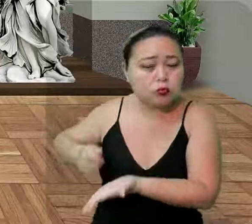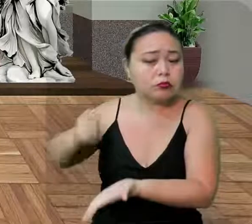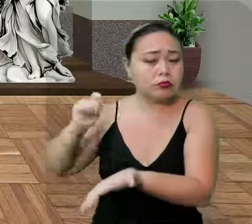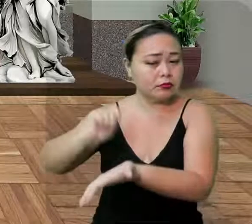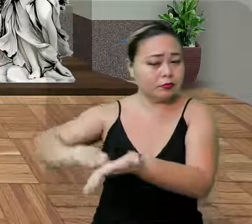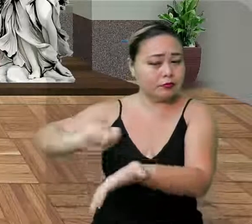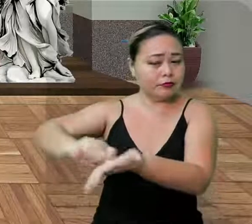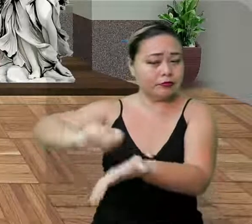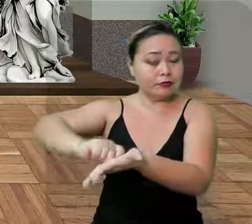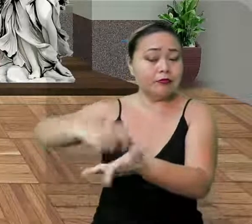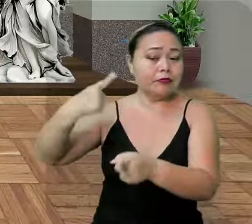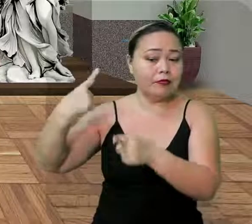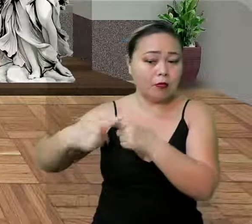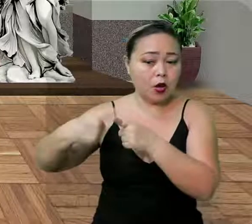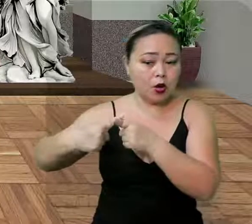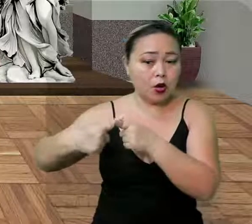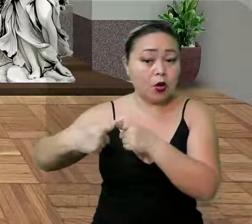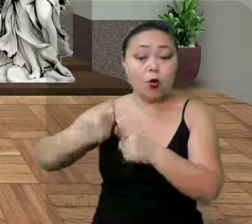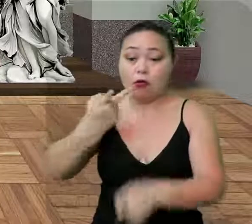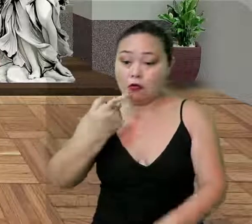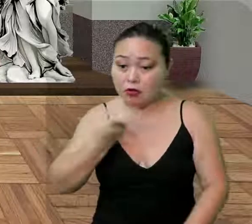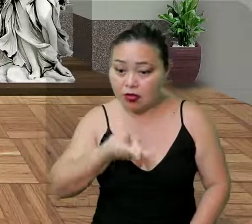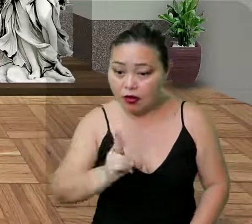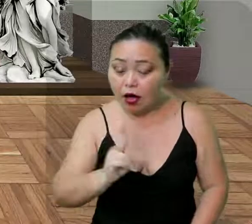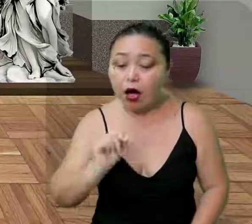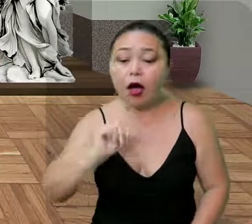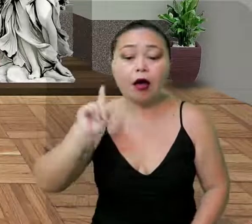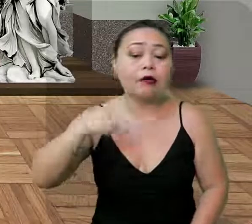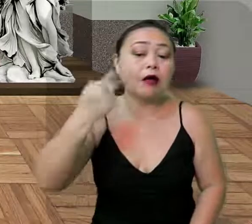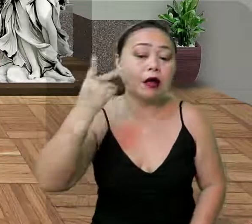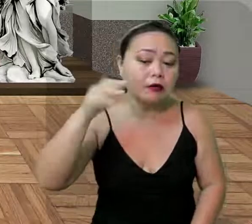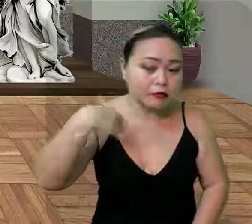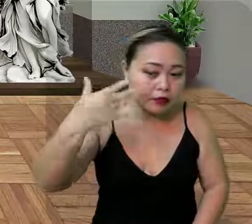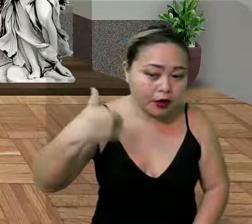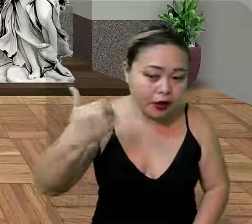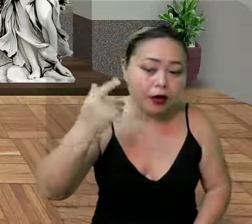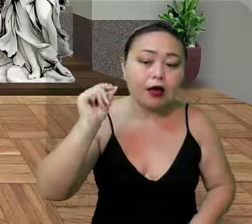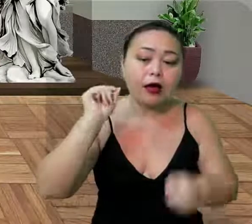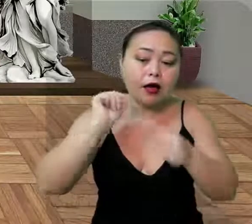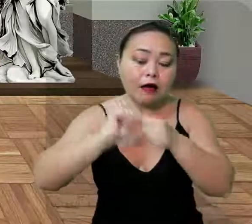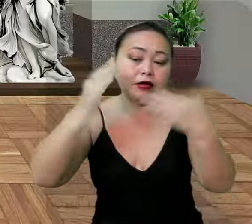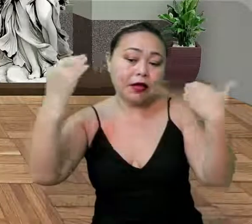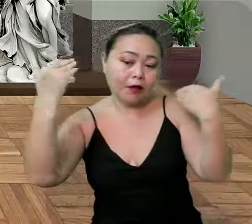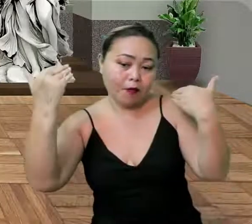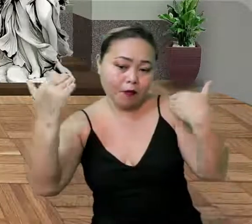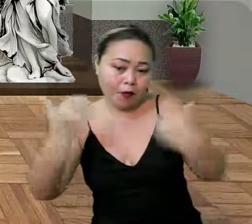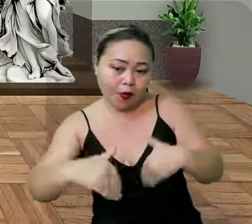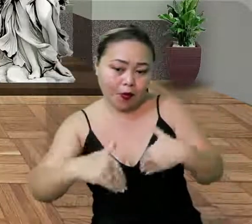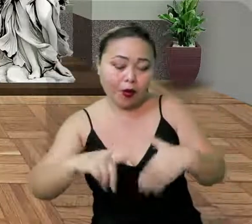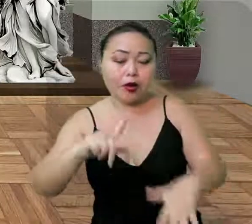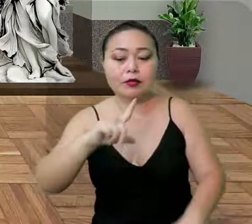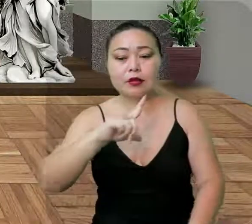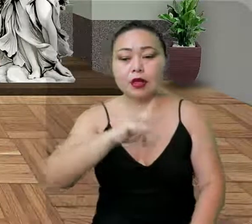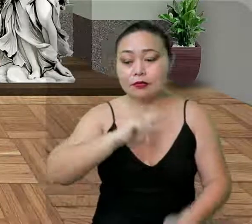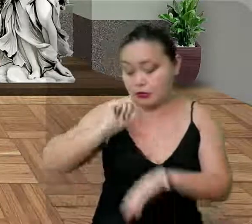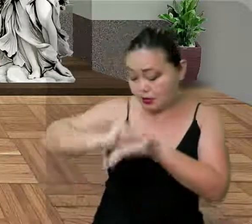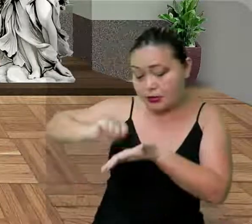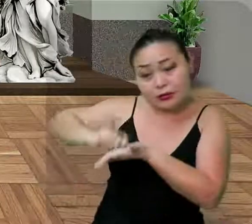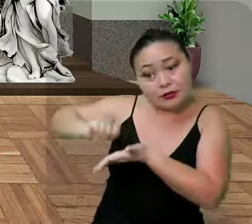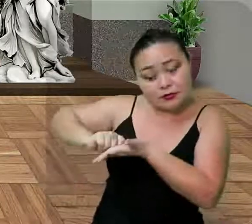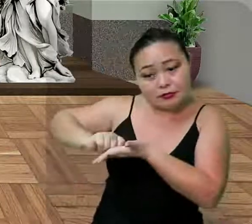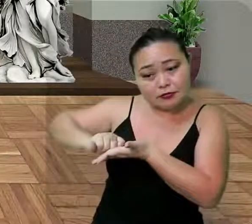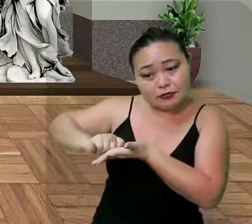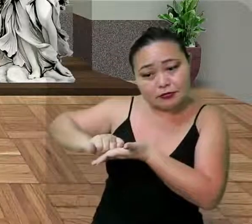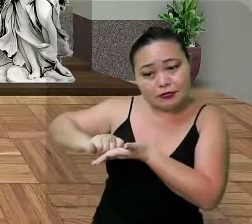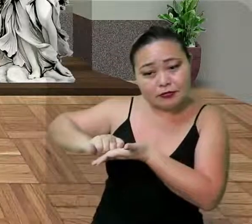registrado tudo porque é como sempre fala lá na frente como vocês podem fazer a prova tem as suas anotações